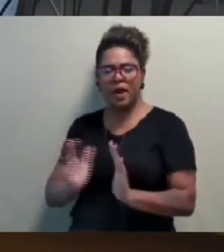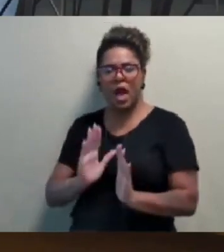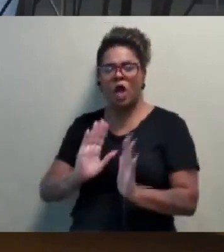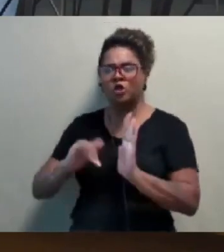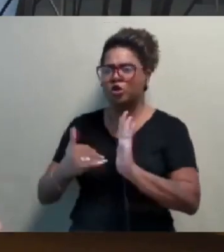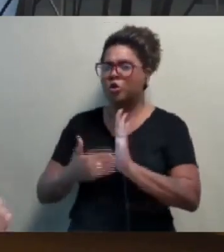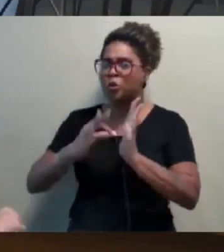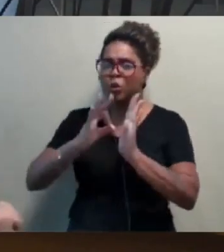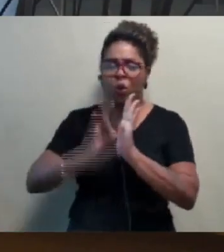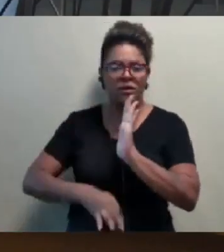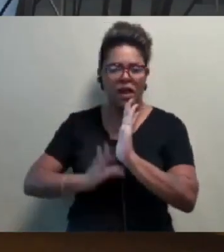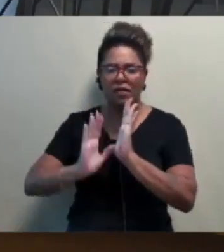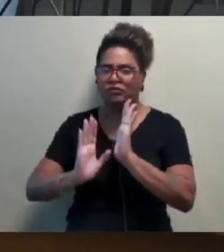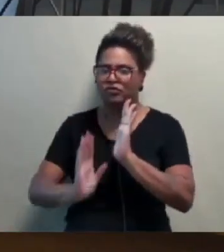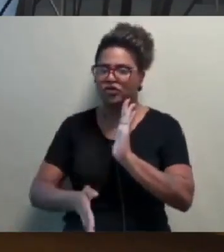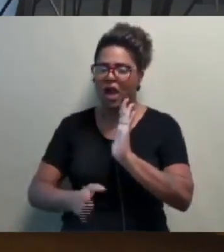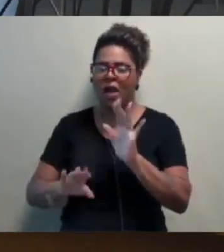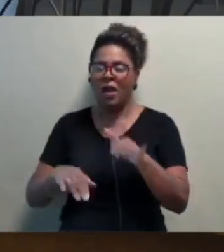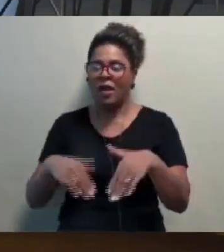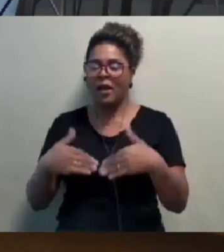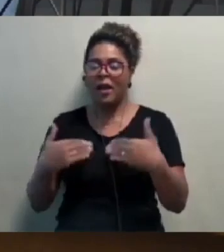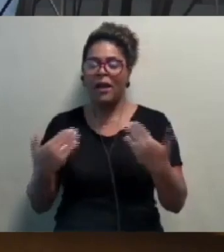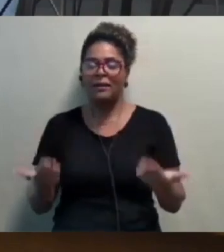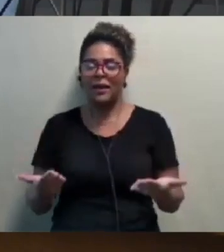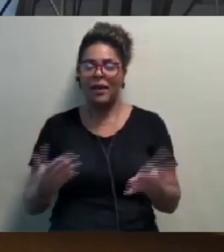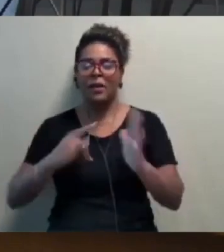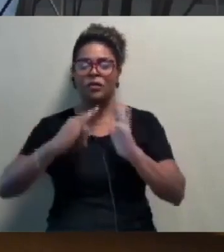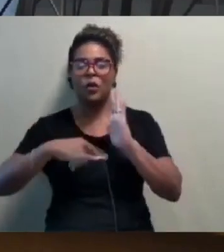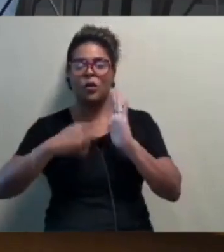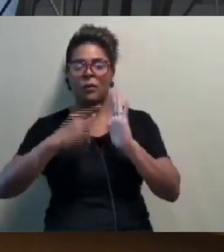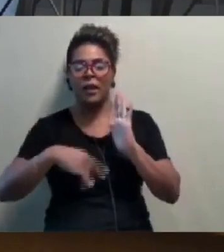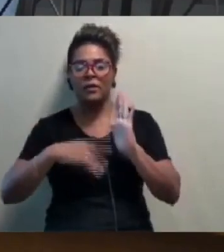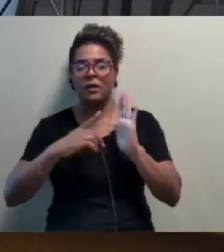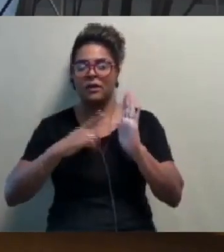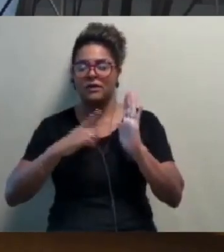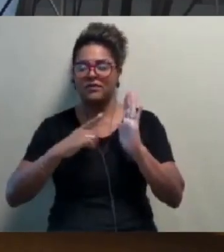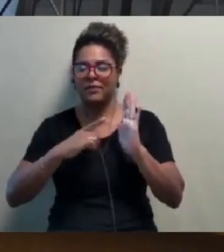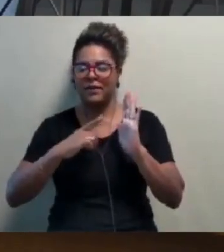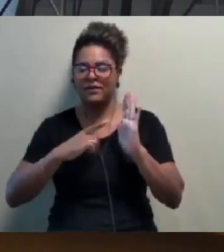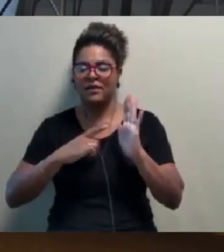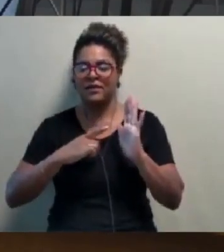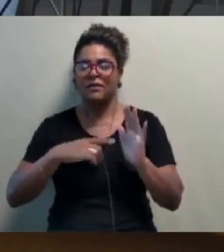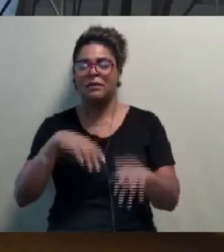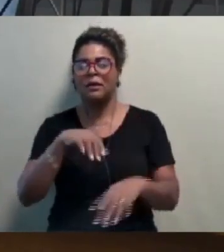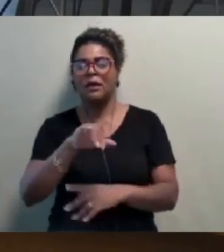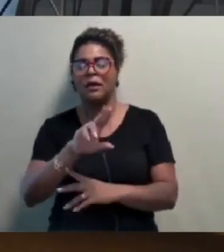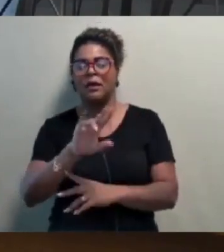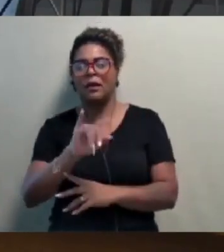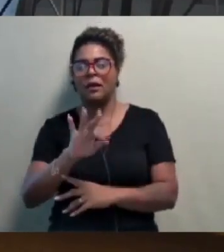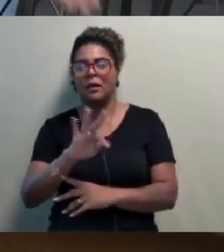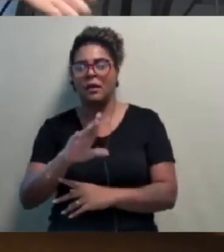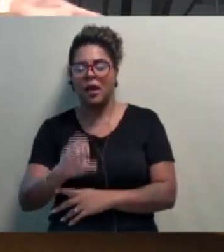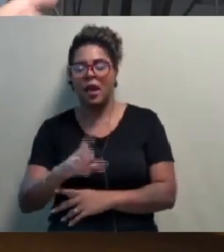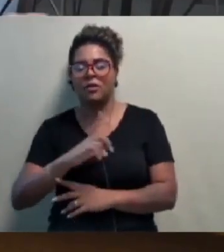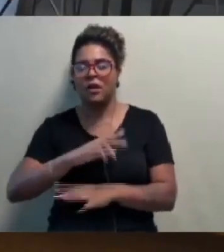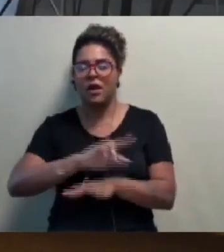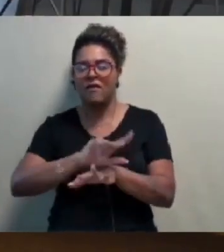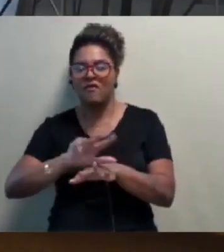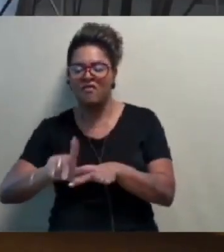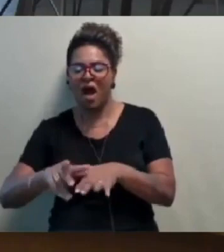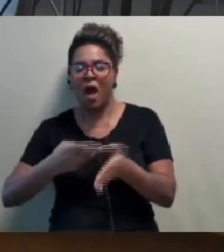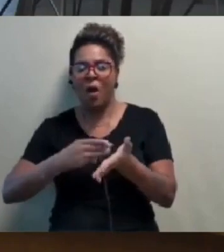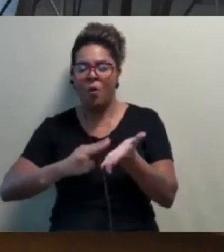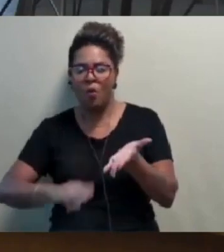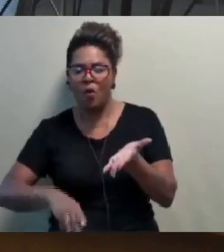alvará? Nós temos o iate, nós temos vários clubes aí que estão querendo fazer as suas festas, mas o prefeito não renovou